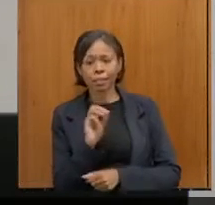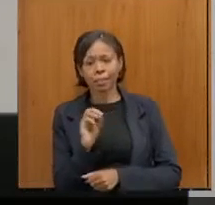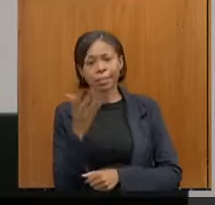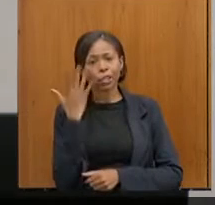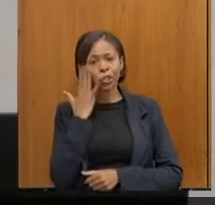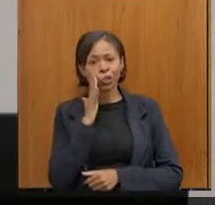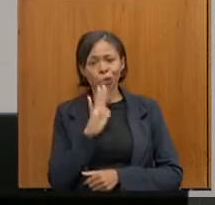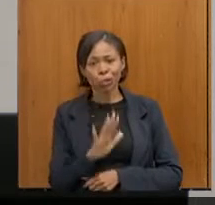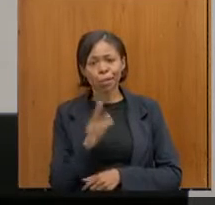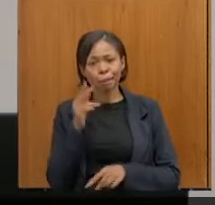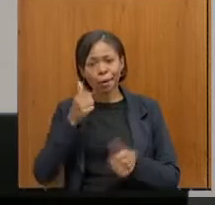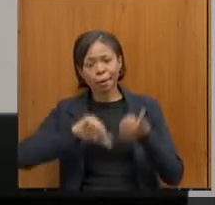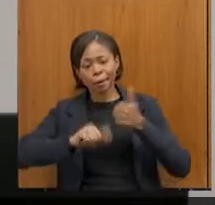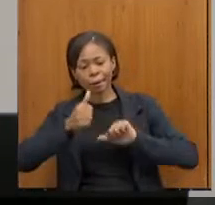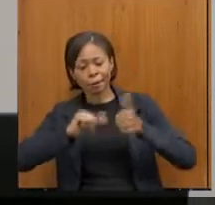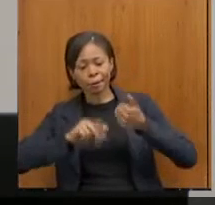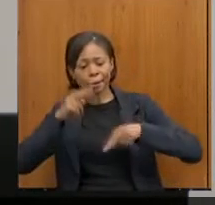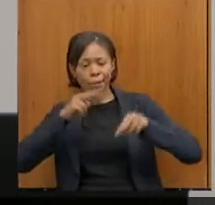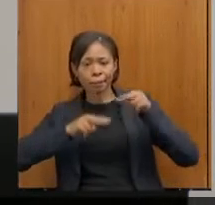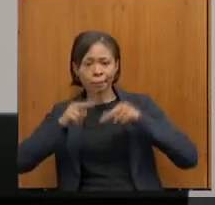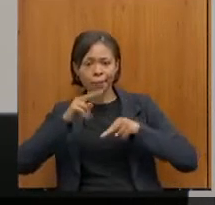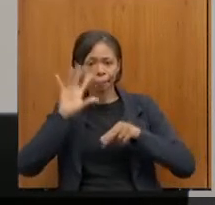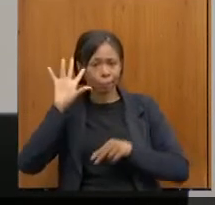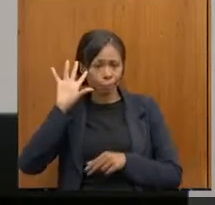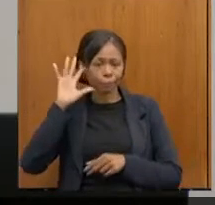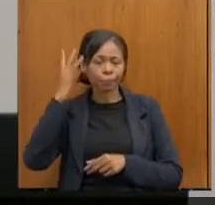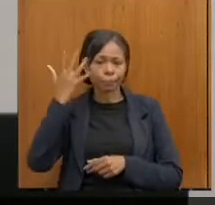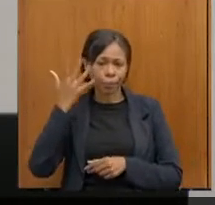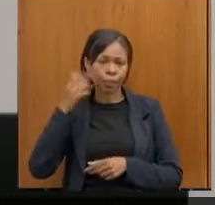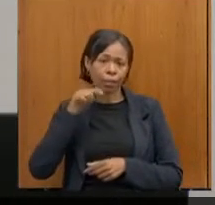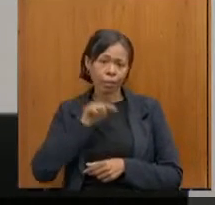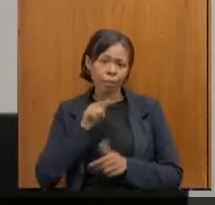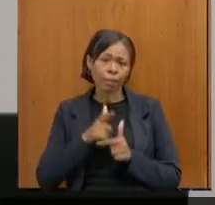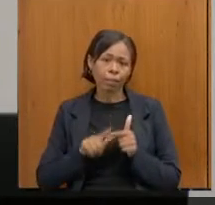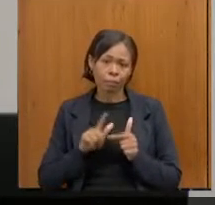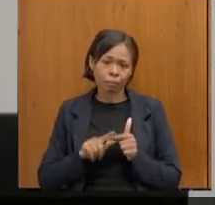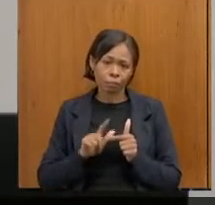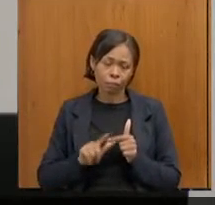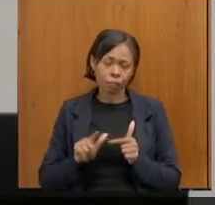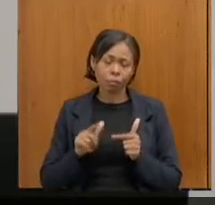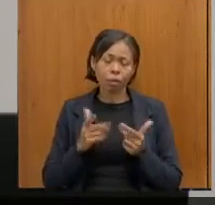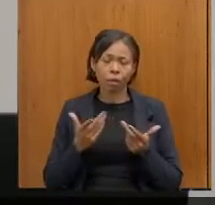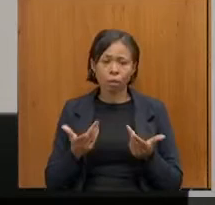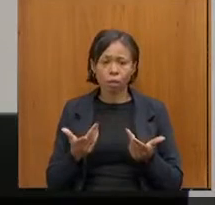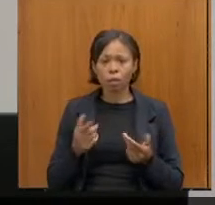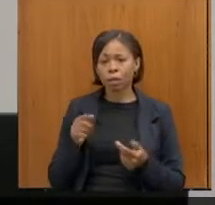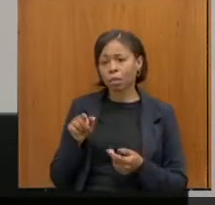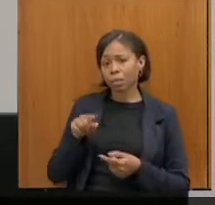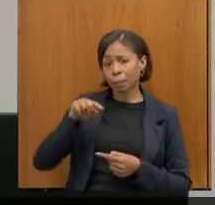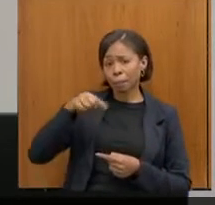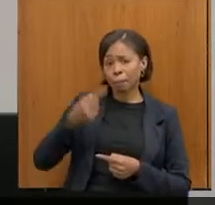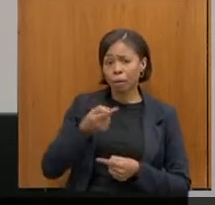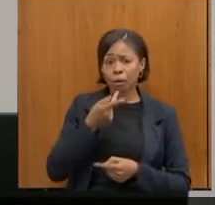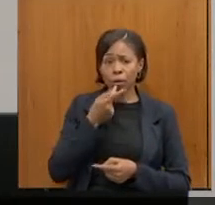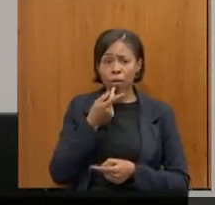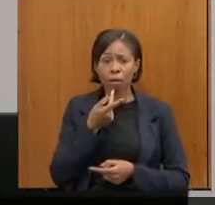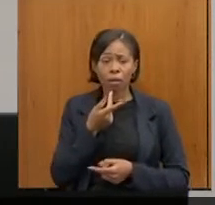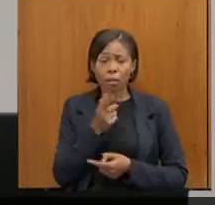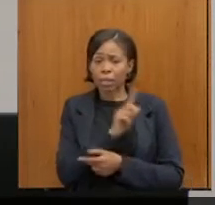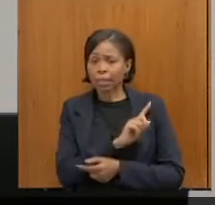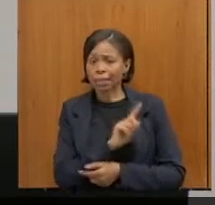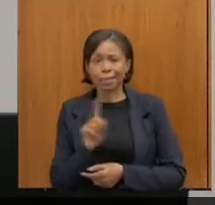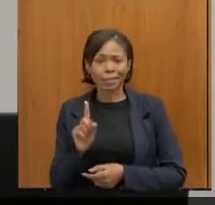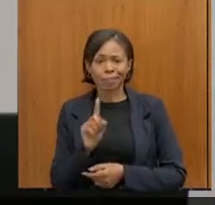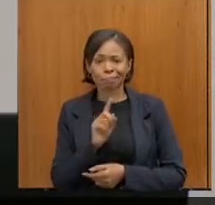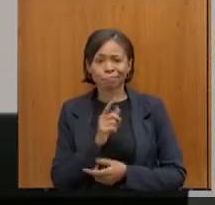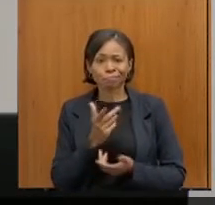avaliar sobre a situação da solução dessas mesmas pendências e por fim nega o pedido do em me